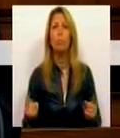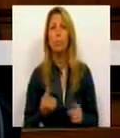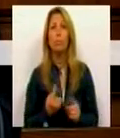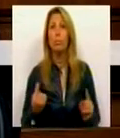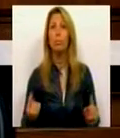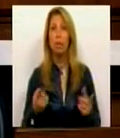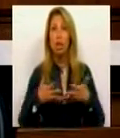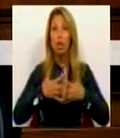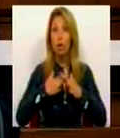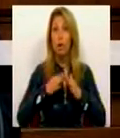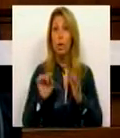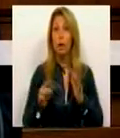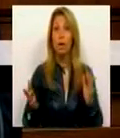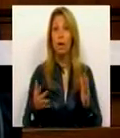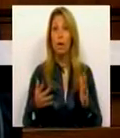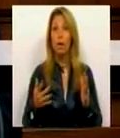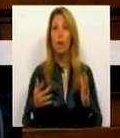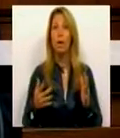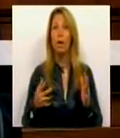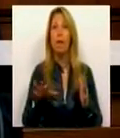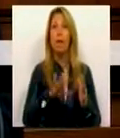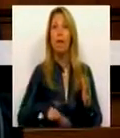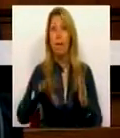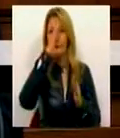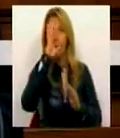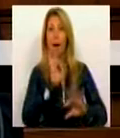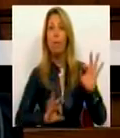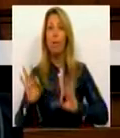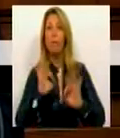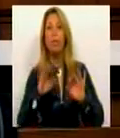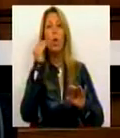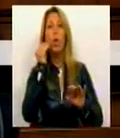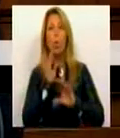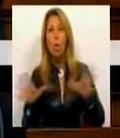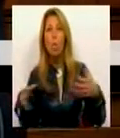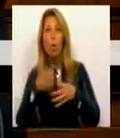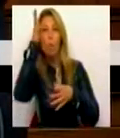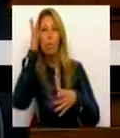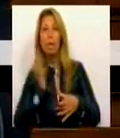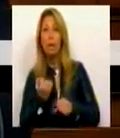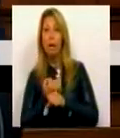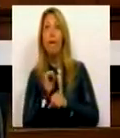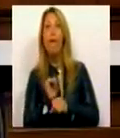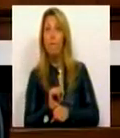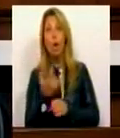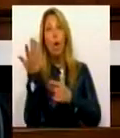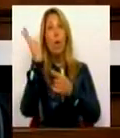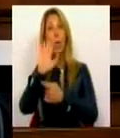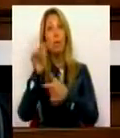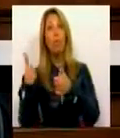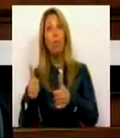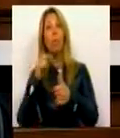Porquê é que esta estrutura, esta célula de planificação de operações militares, é um exemplo feliz do que pode ser